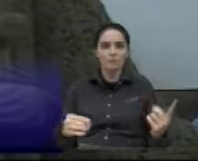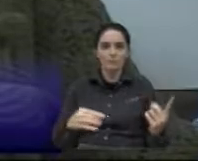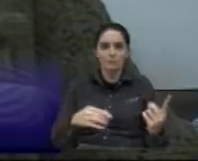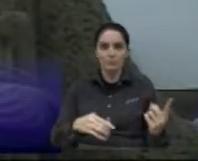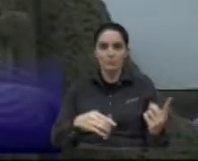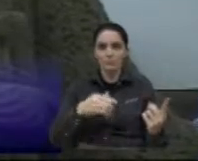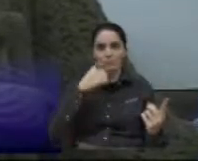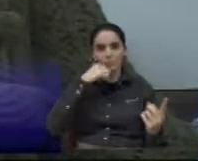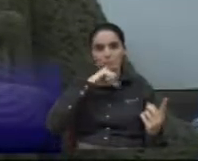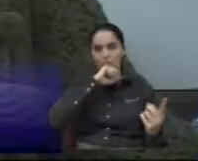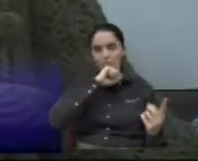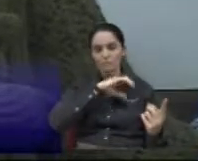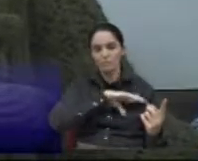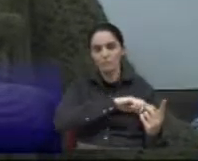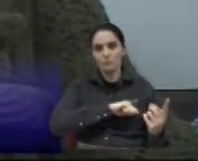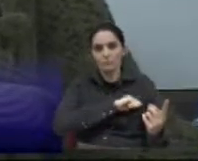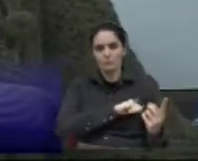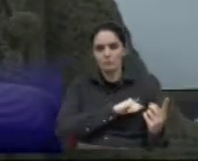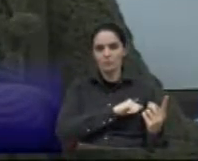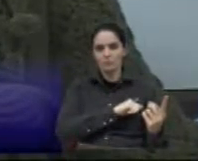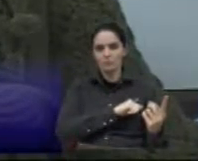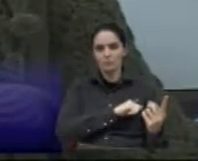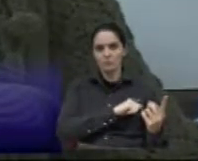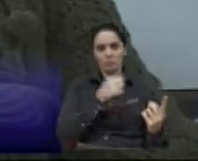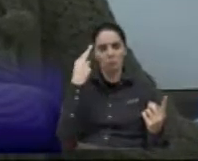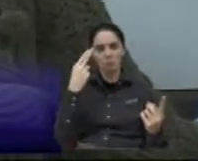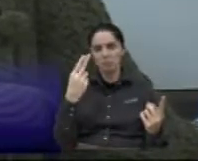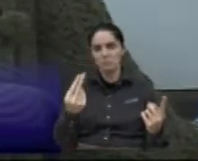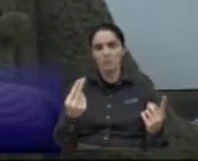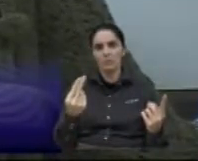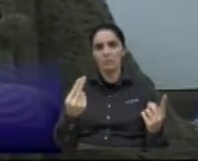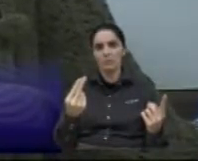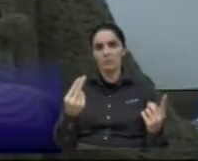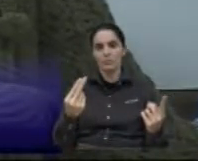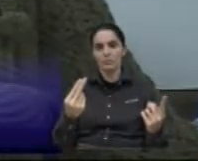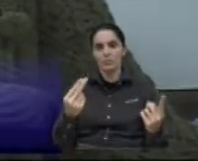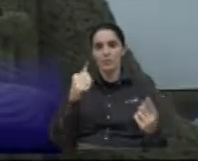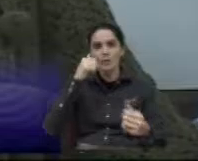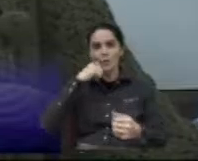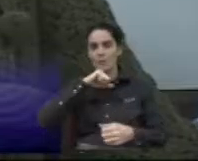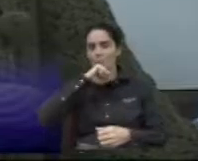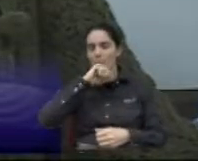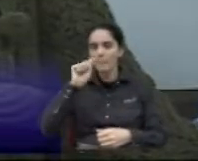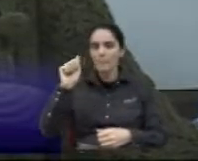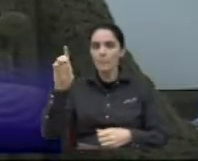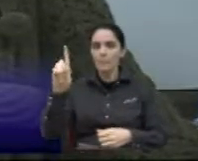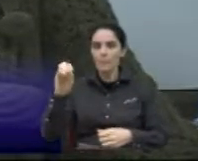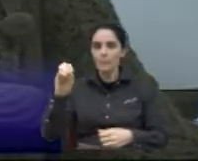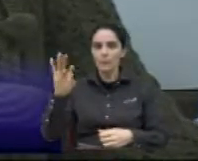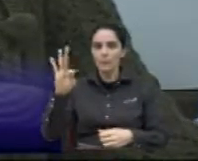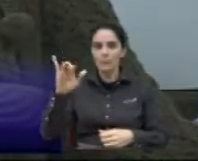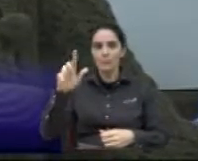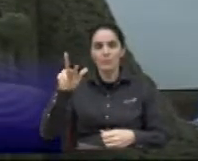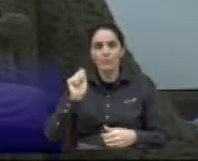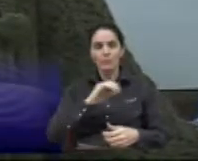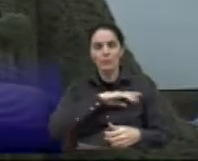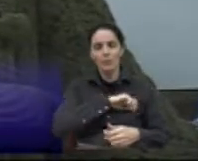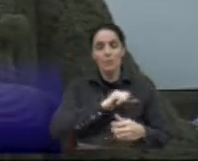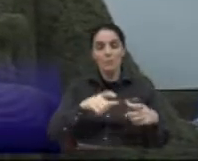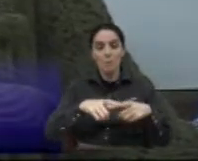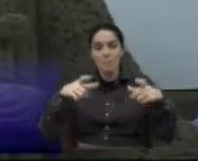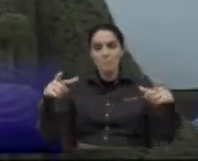adotiva tem que ter um amor maior ainda para sentir seu aquele que é de outra pessoa. E a mesma coisa